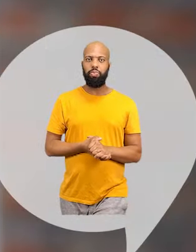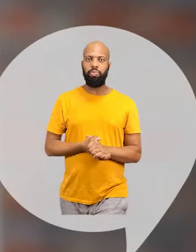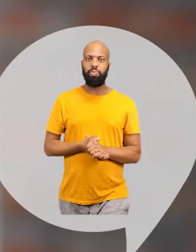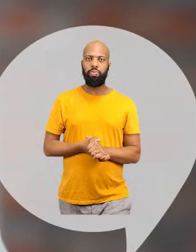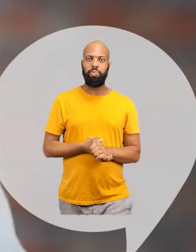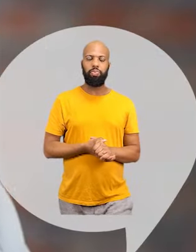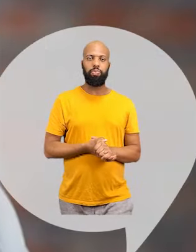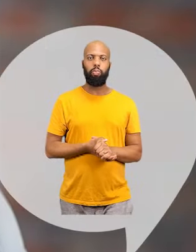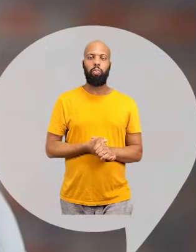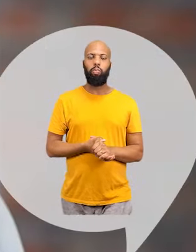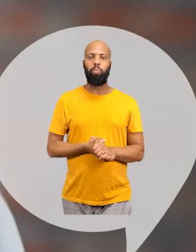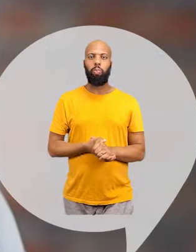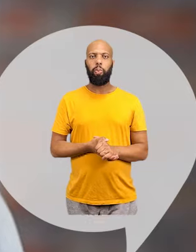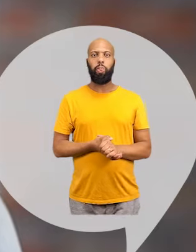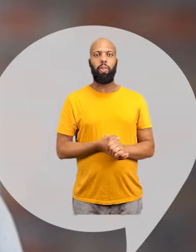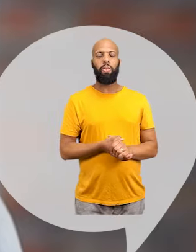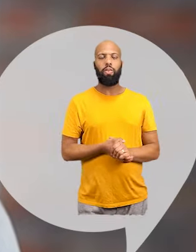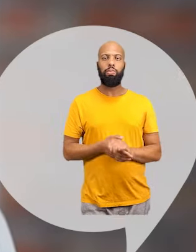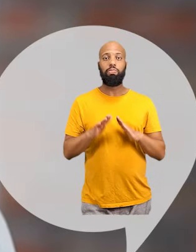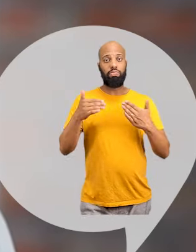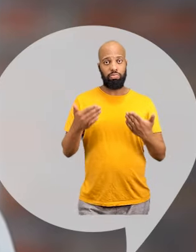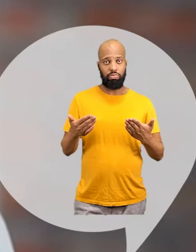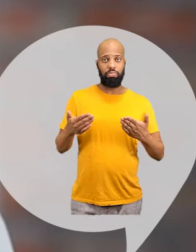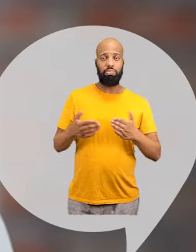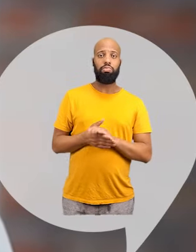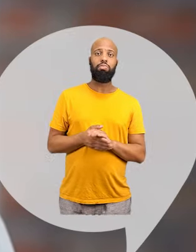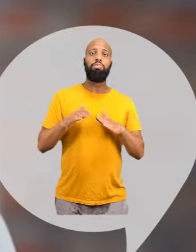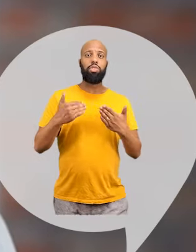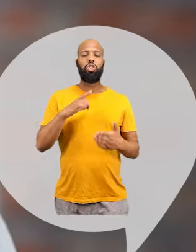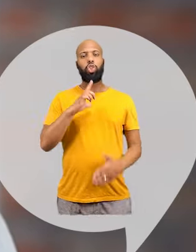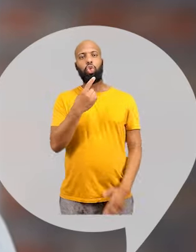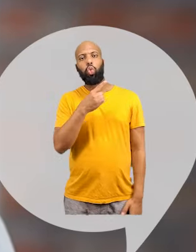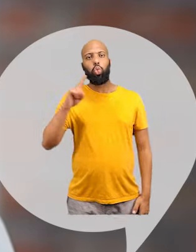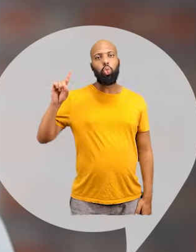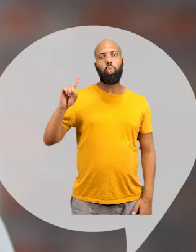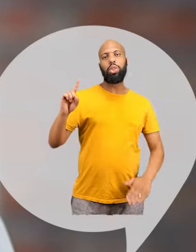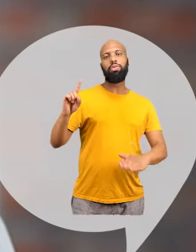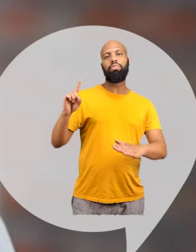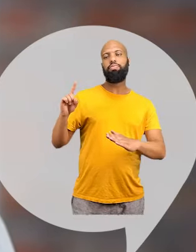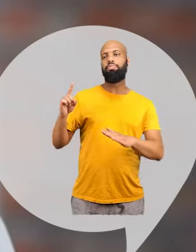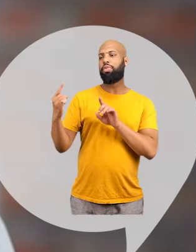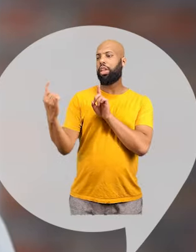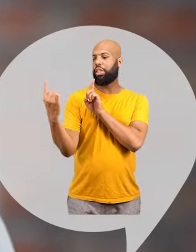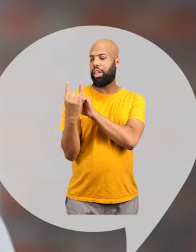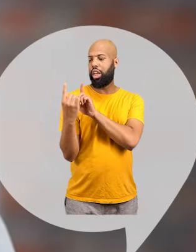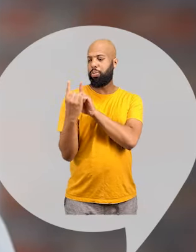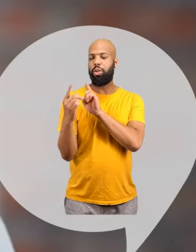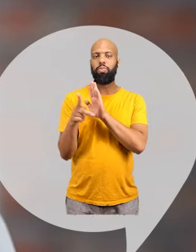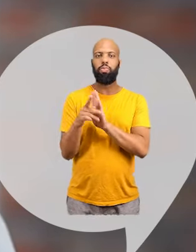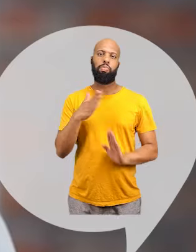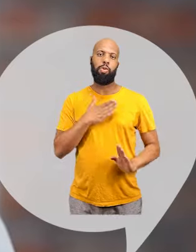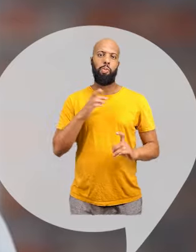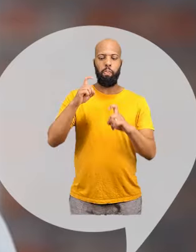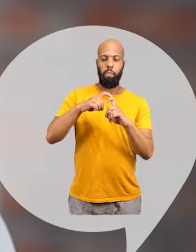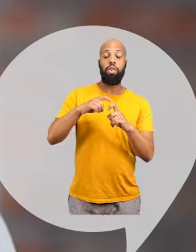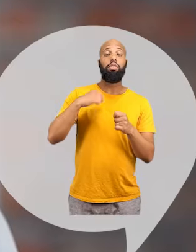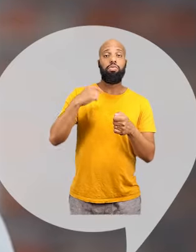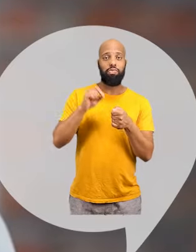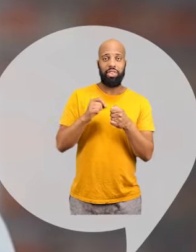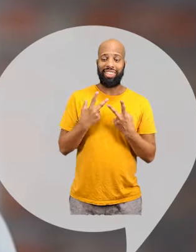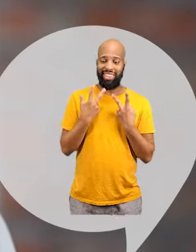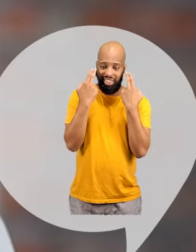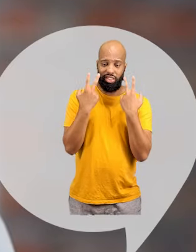correto e numa das últimas consultas com o meu Doutor que eu tinha feito uma cirurgia